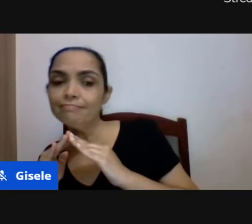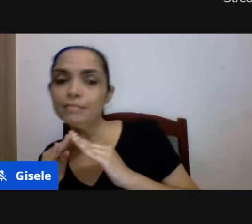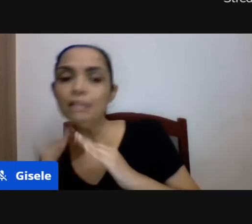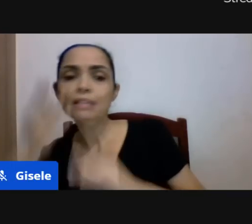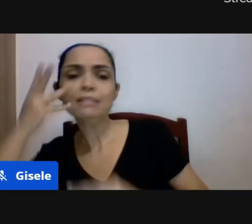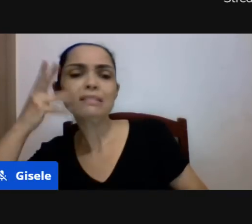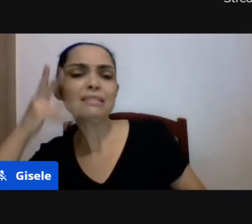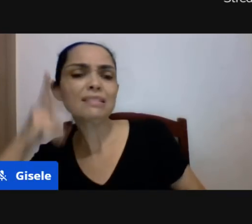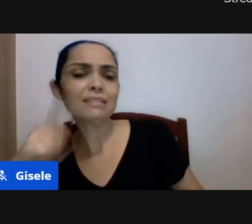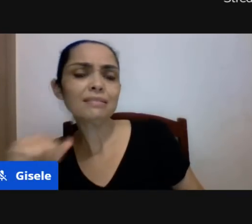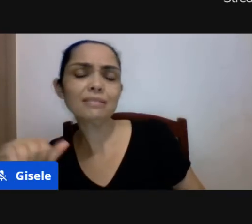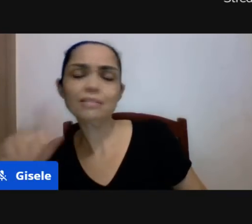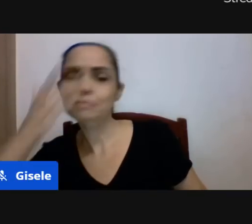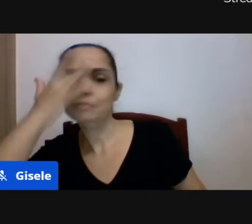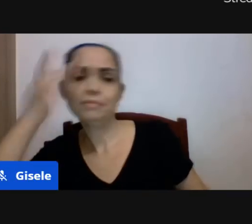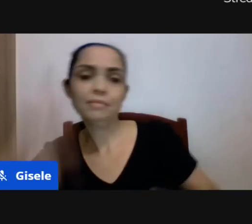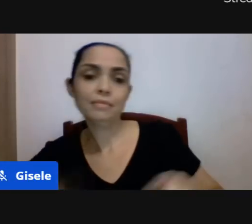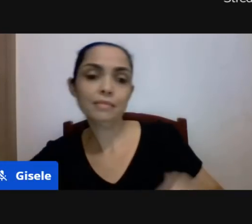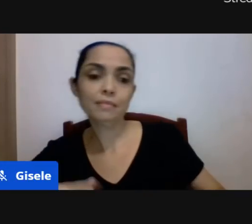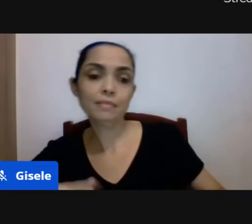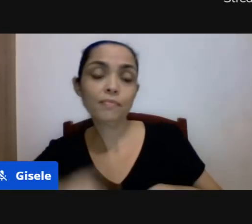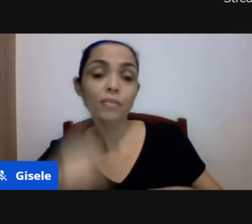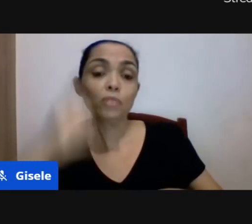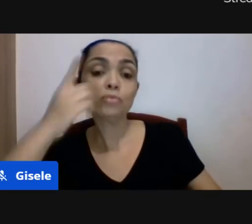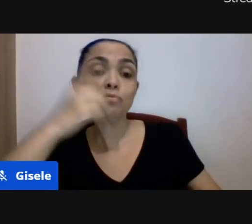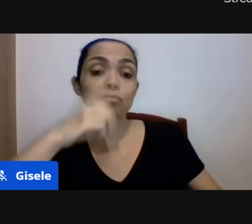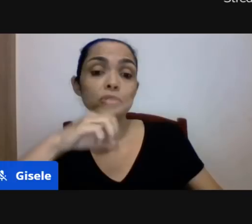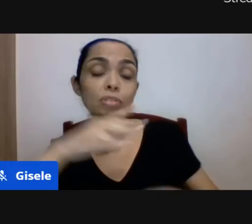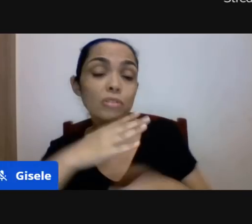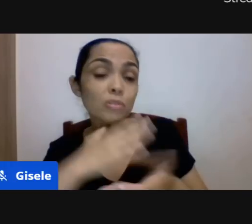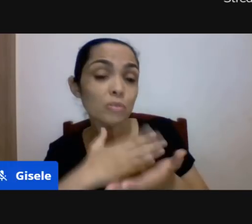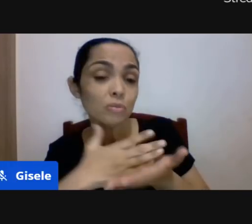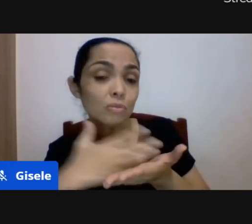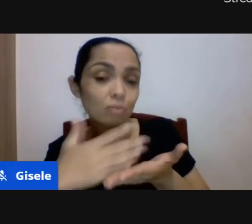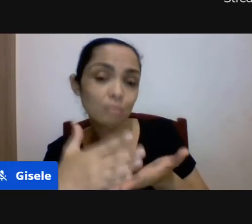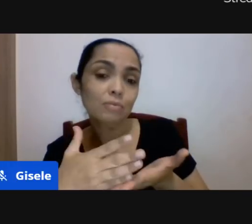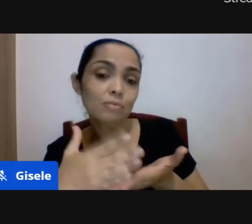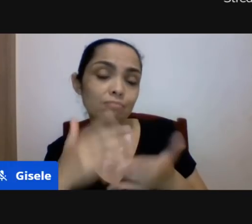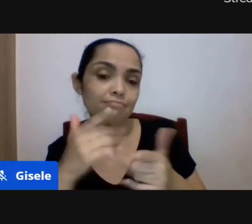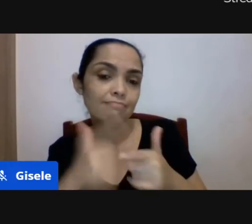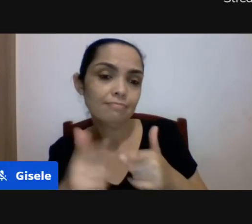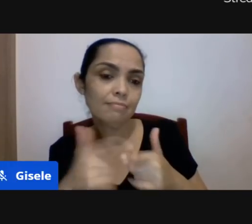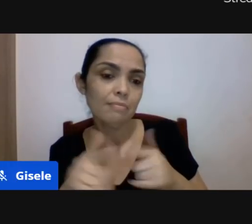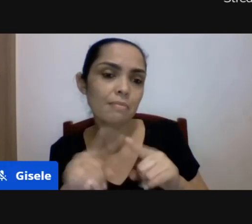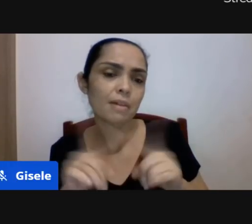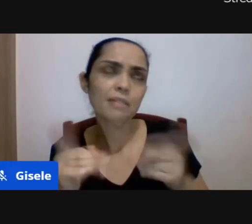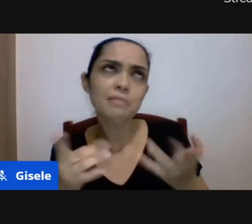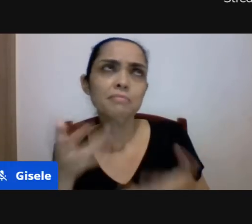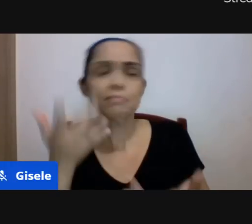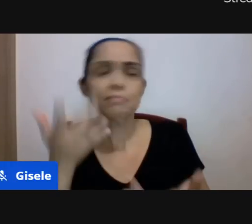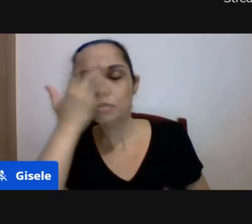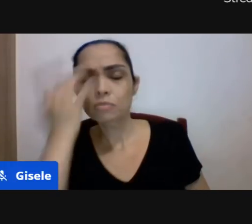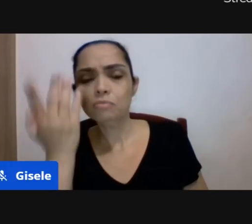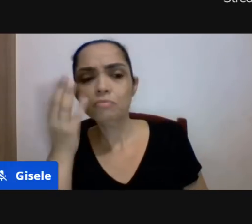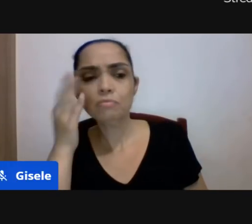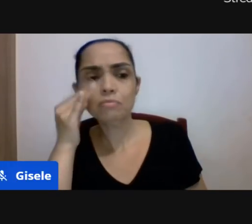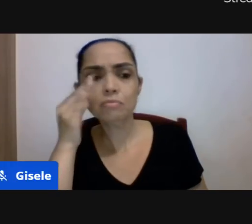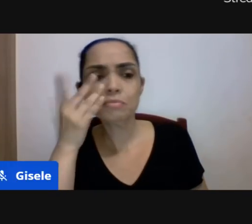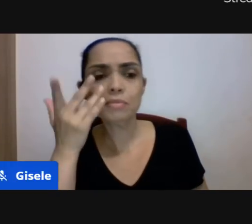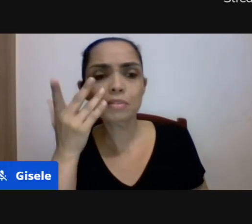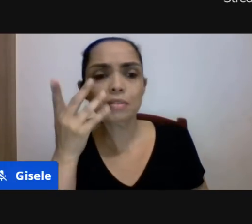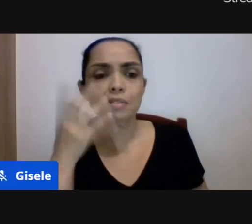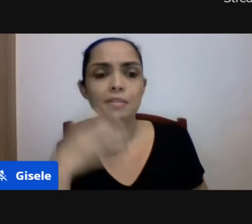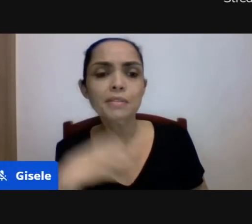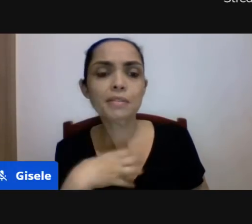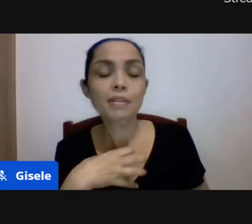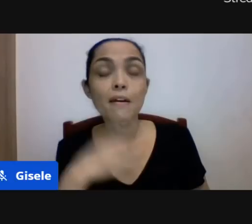pessoa. 10 dias a partir da data de início dos sintomas. Mas vamos supor que uma pessoa, assim, por curiosidade, resolveu fazer um teste de